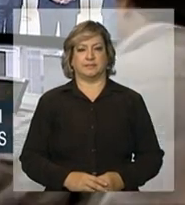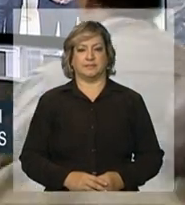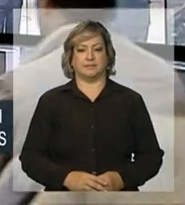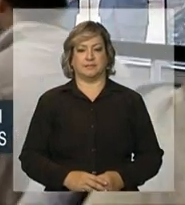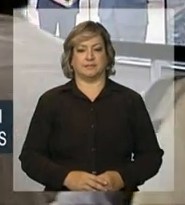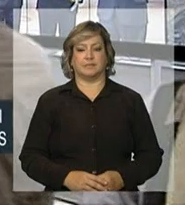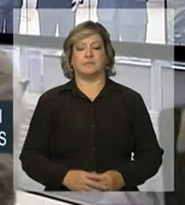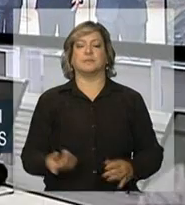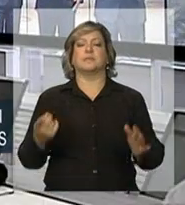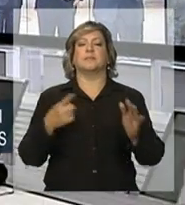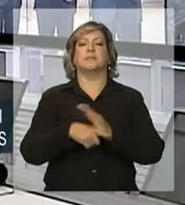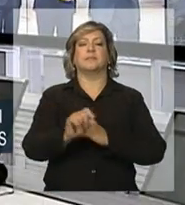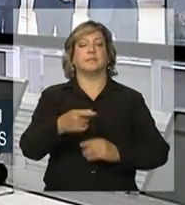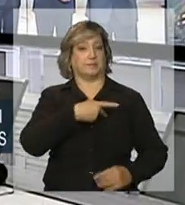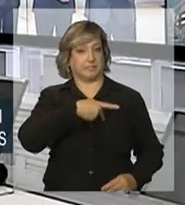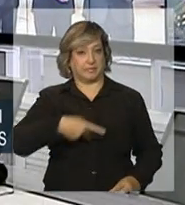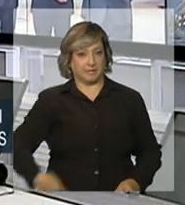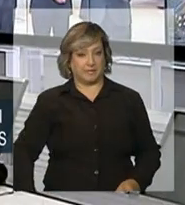Presidenta,